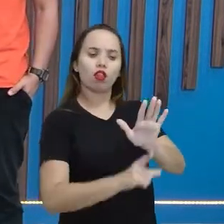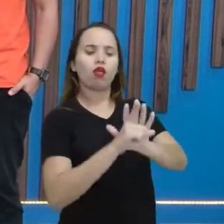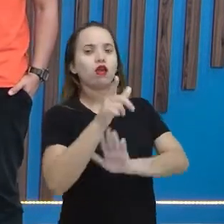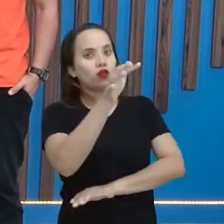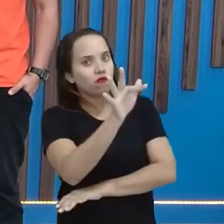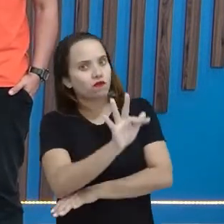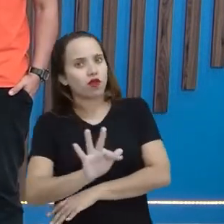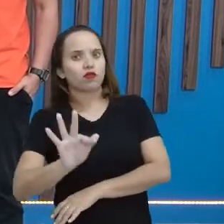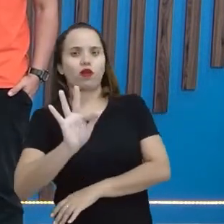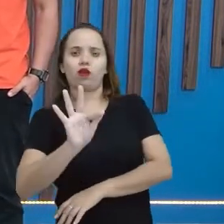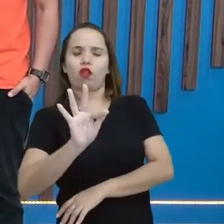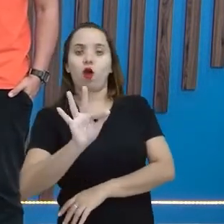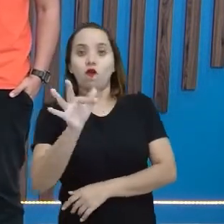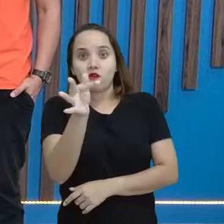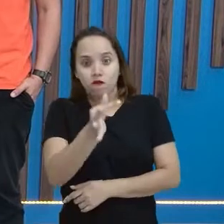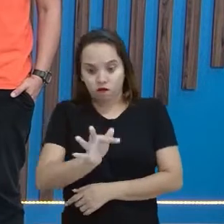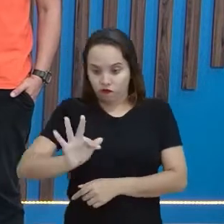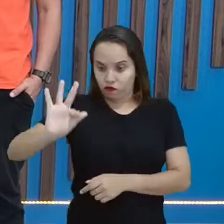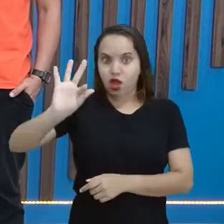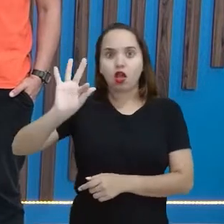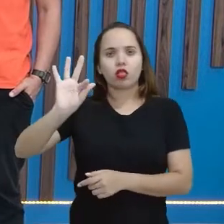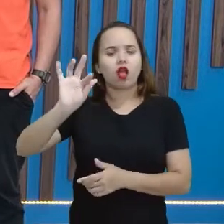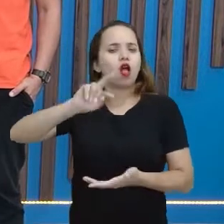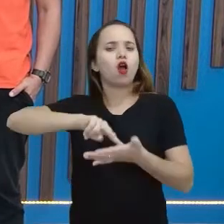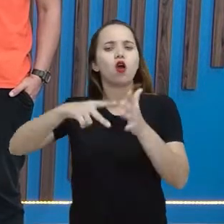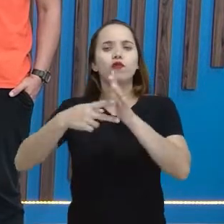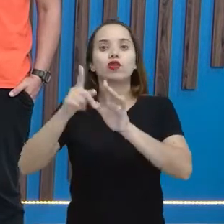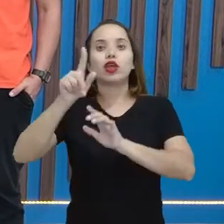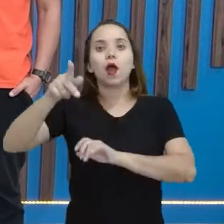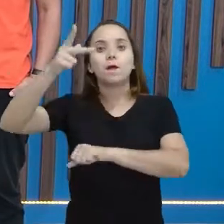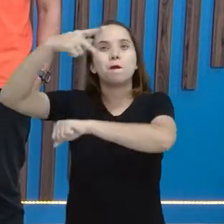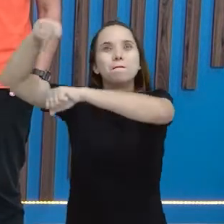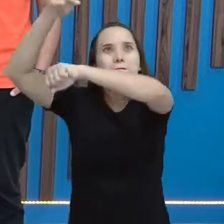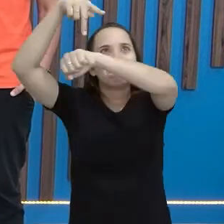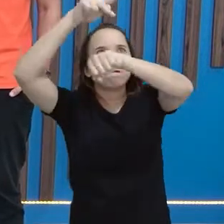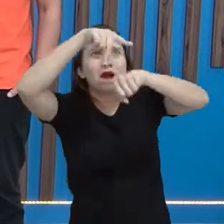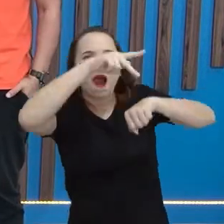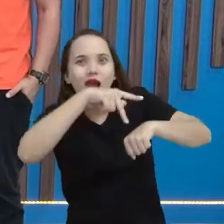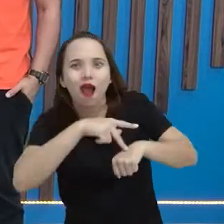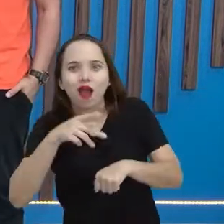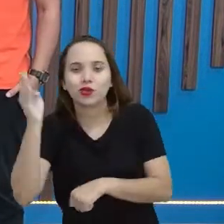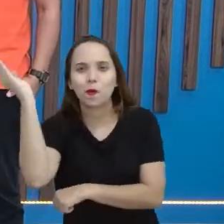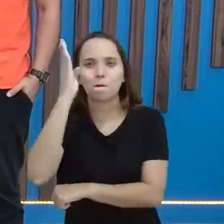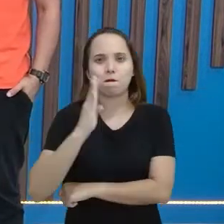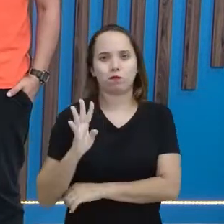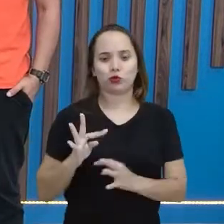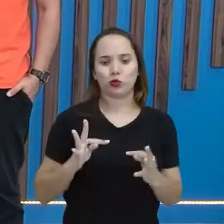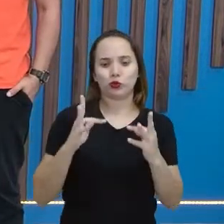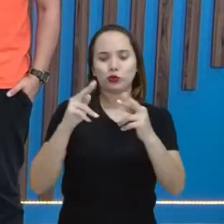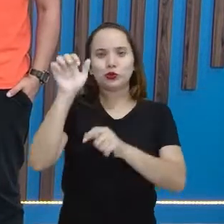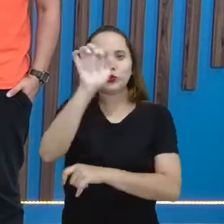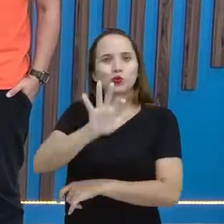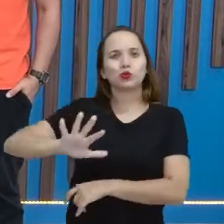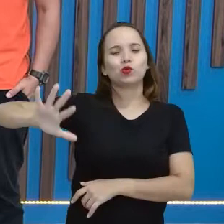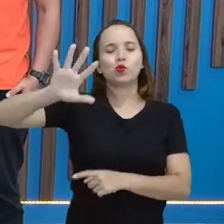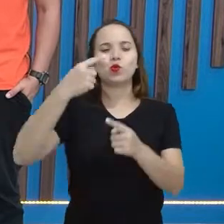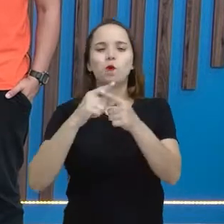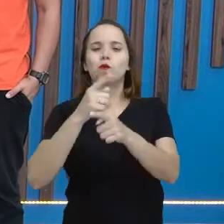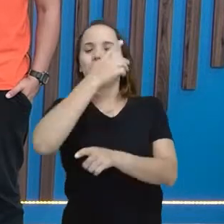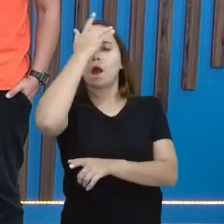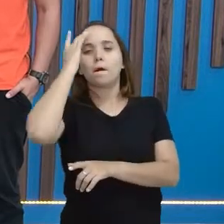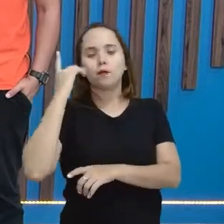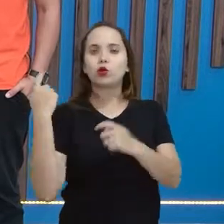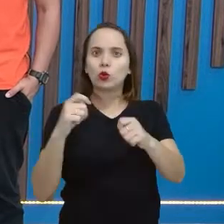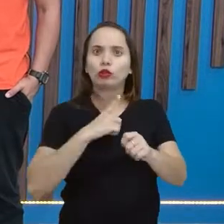leis federal do país todo, que é justamente a proteger, para poder fazer com que as pessoas tenham esse direito a essa cidadania, de